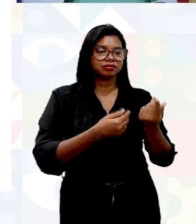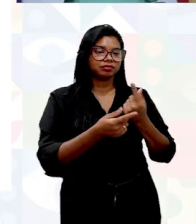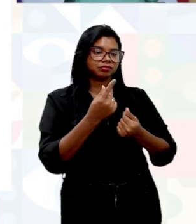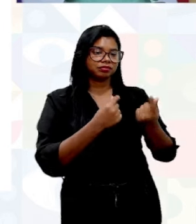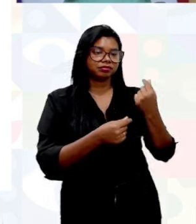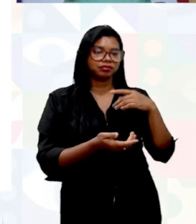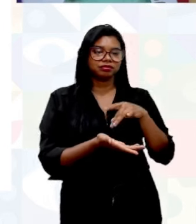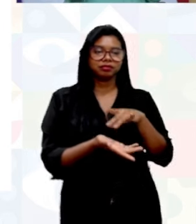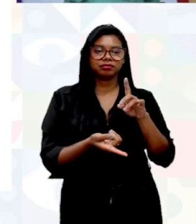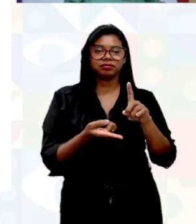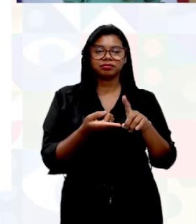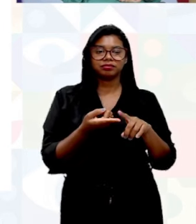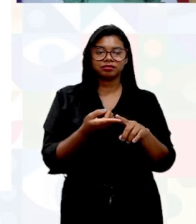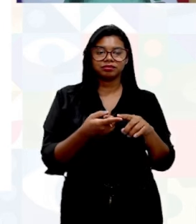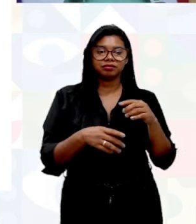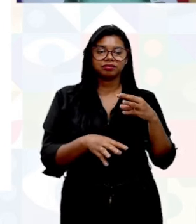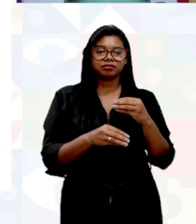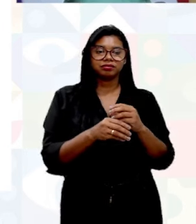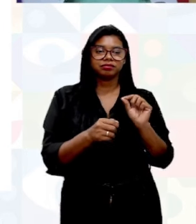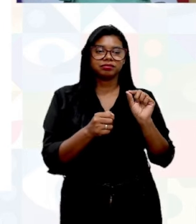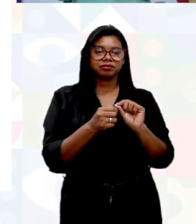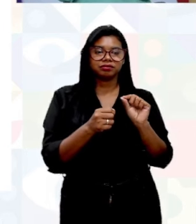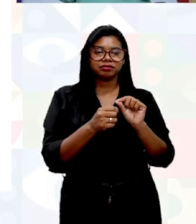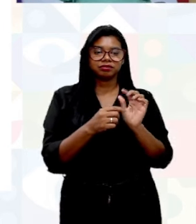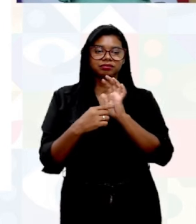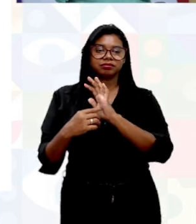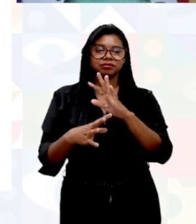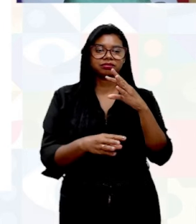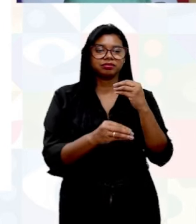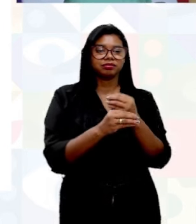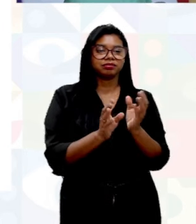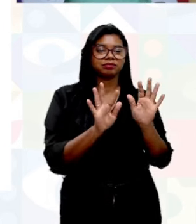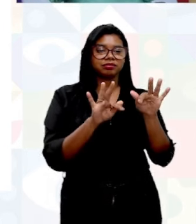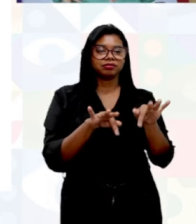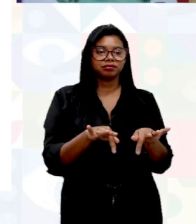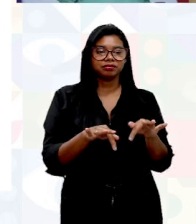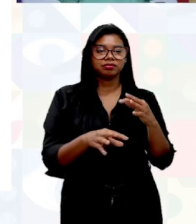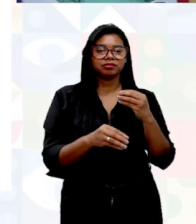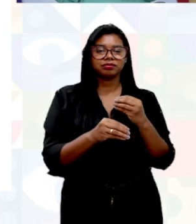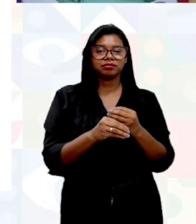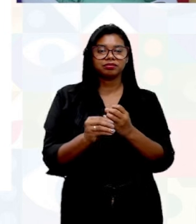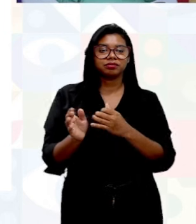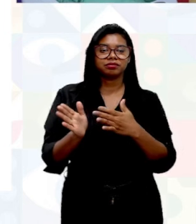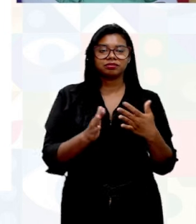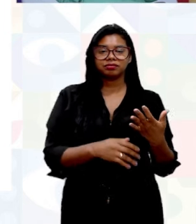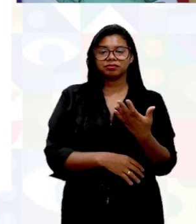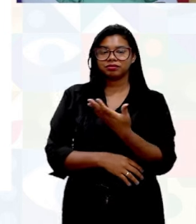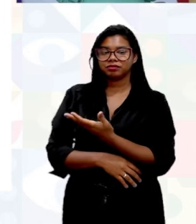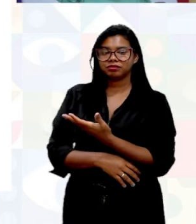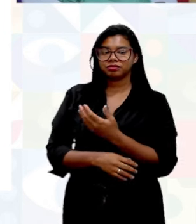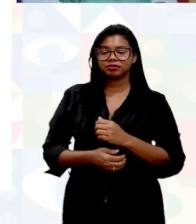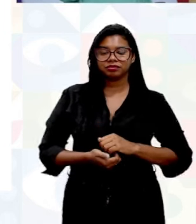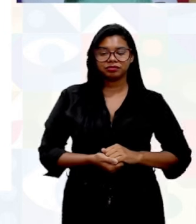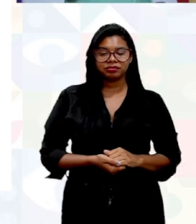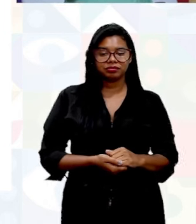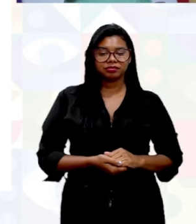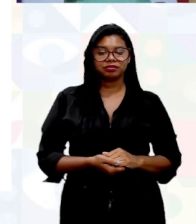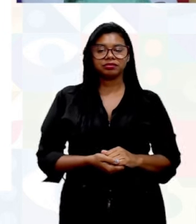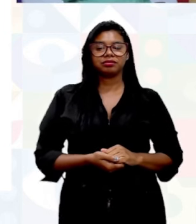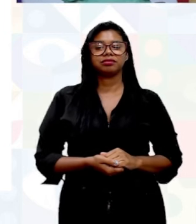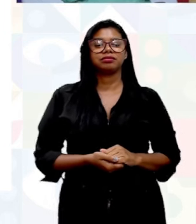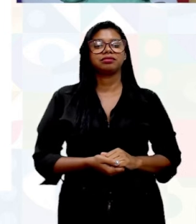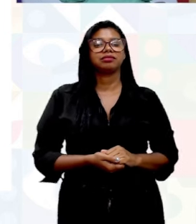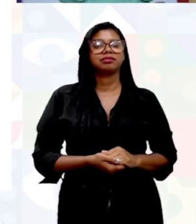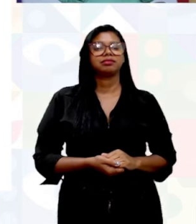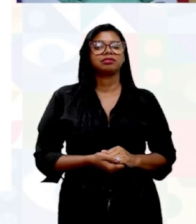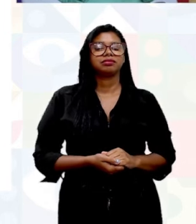elas fazem para entrar num acordo final que beneficie ambas as partes, tá? No processo